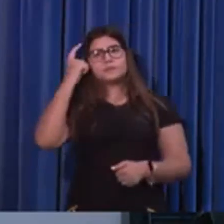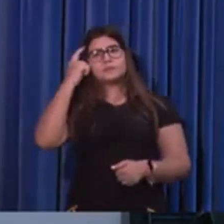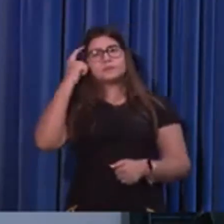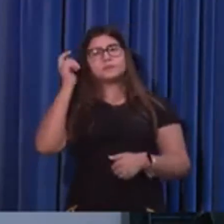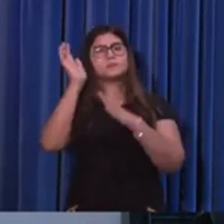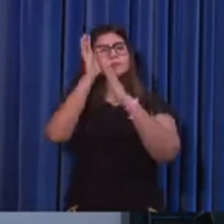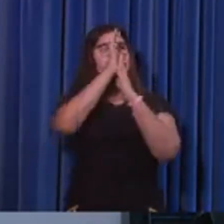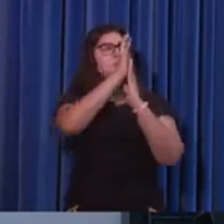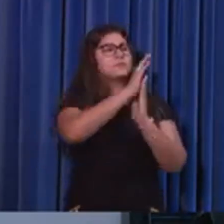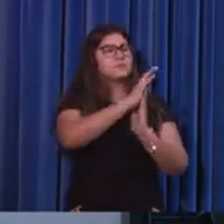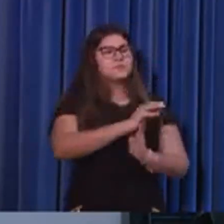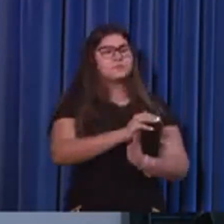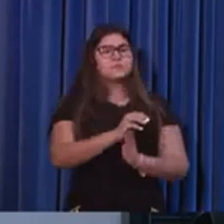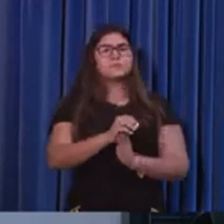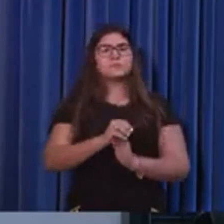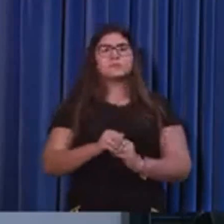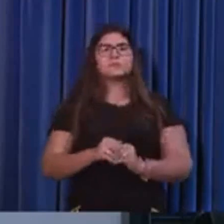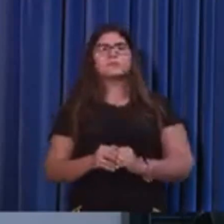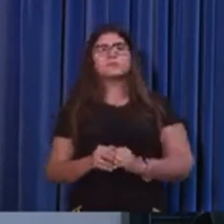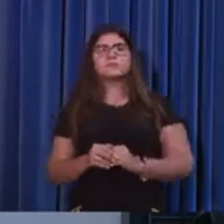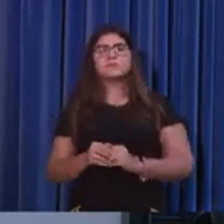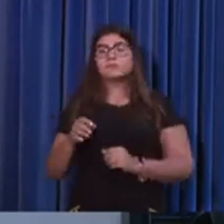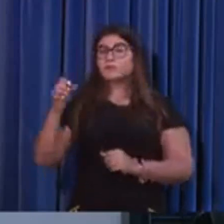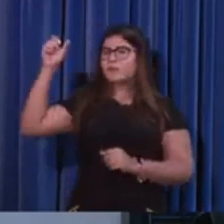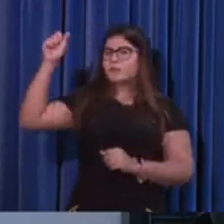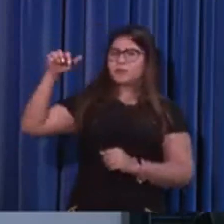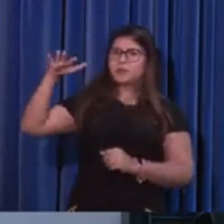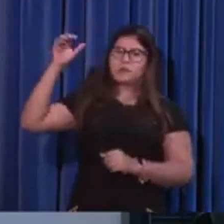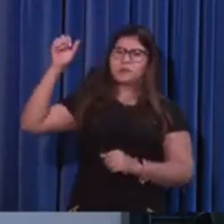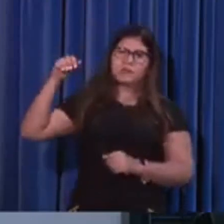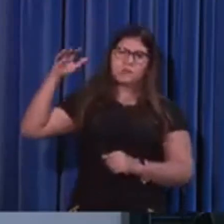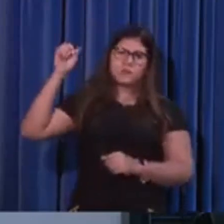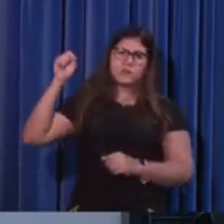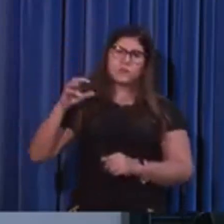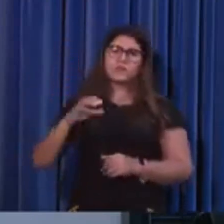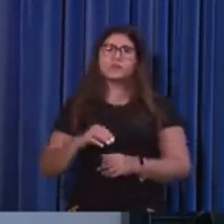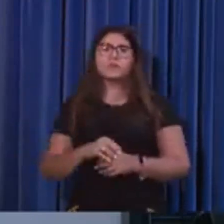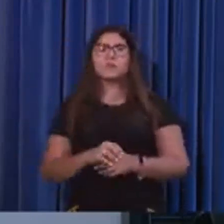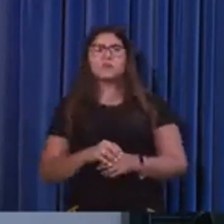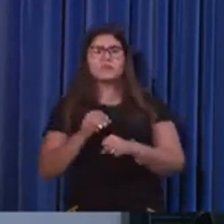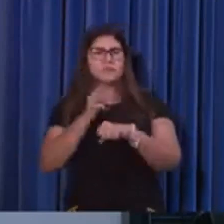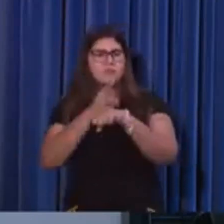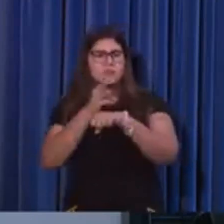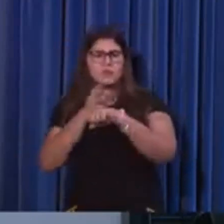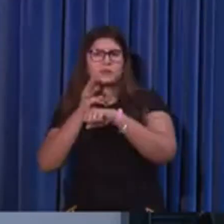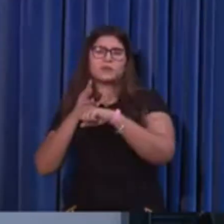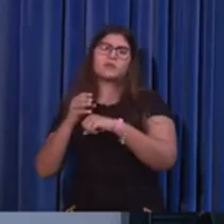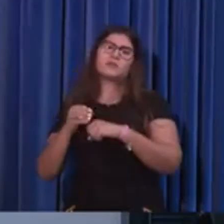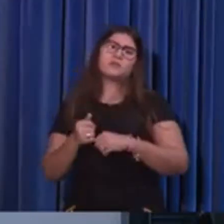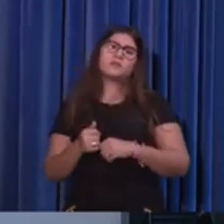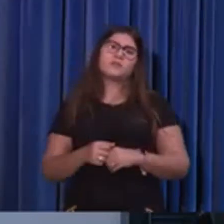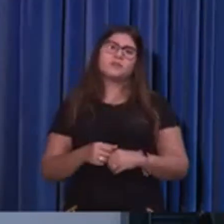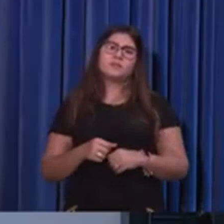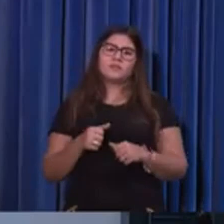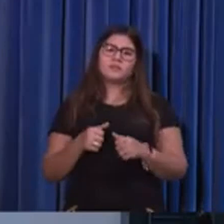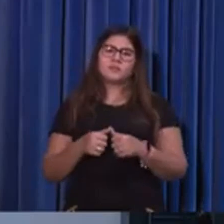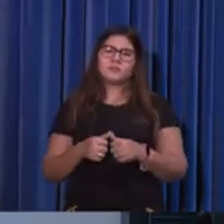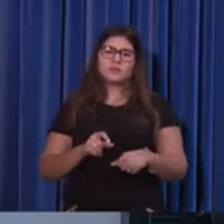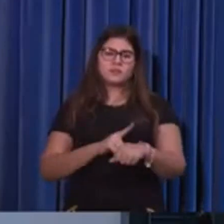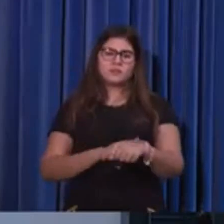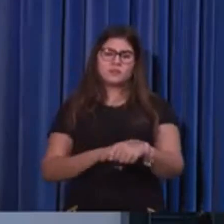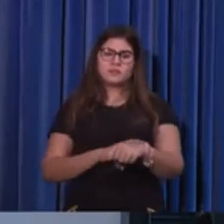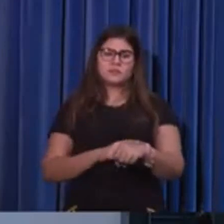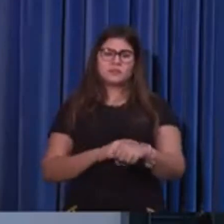gospel, show, luzes, câmera, ação e toda aquela movimentação para que aquele momento seja um momento especial